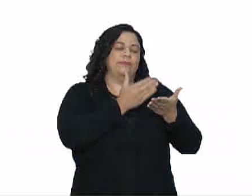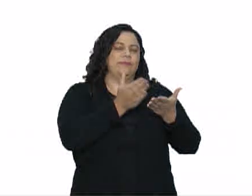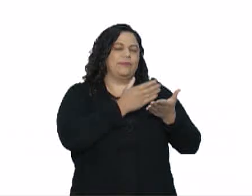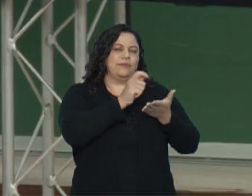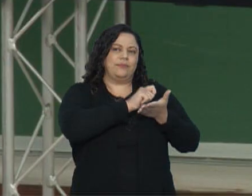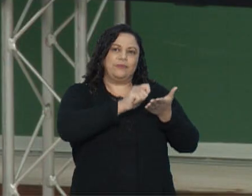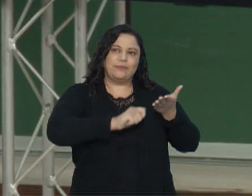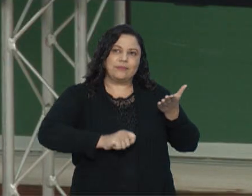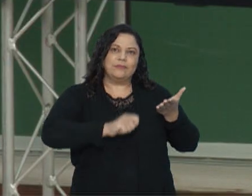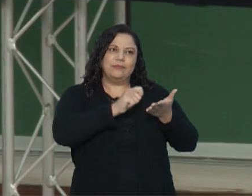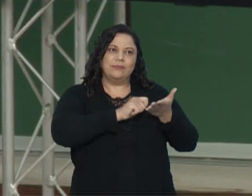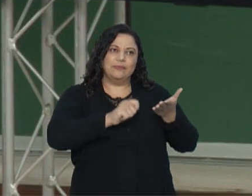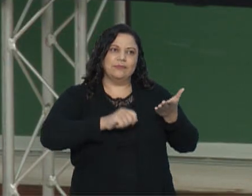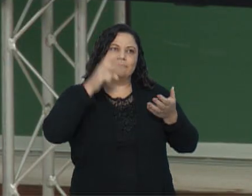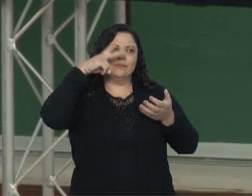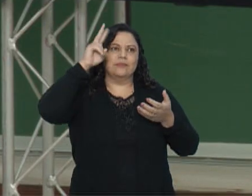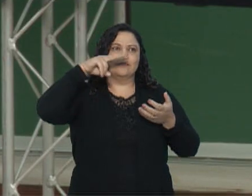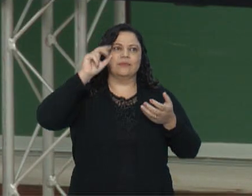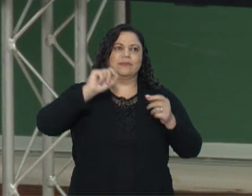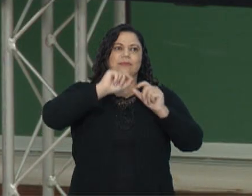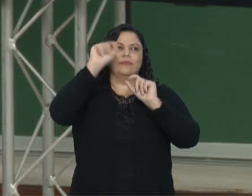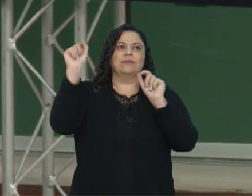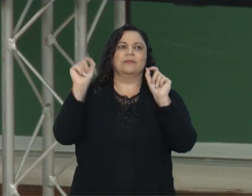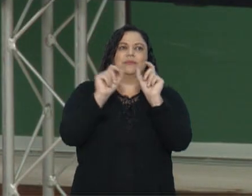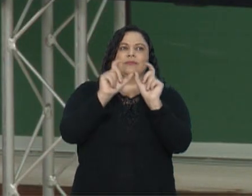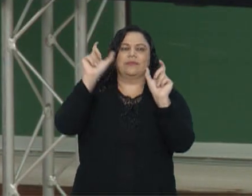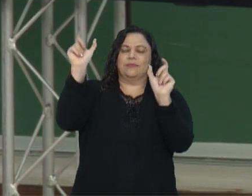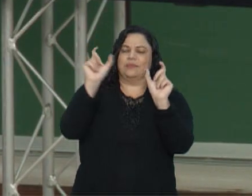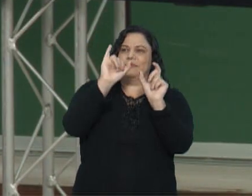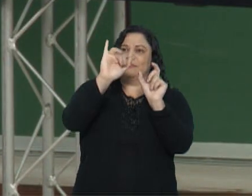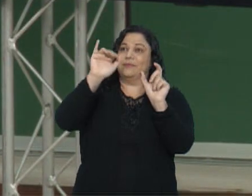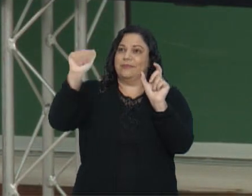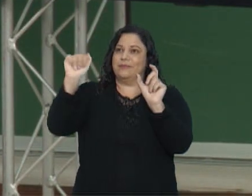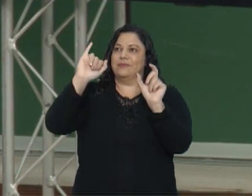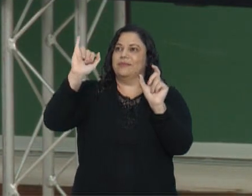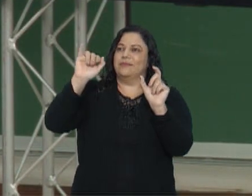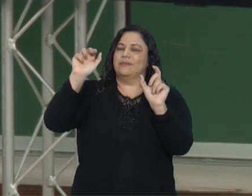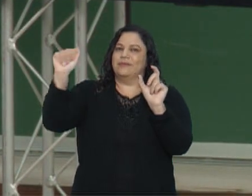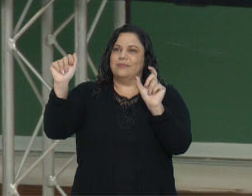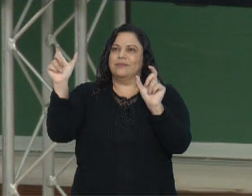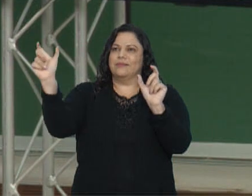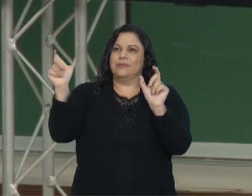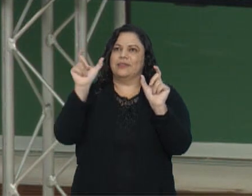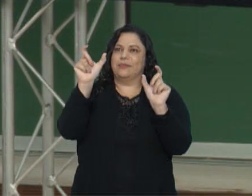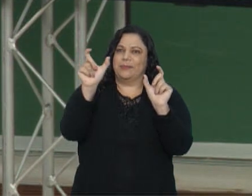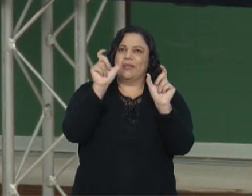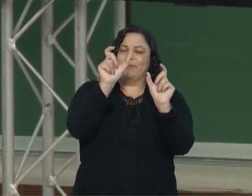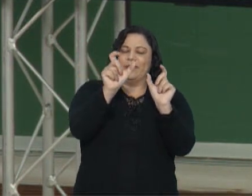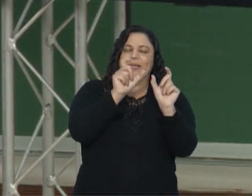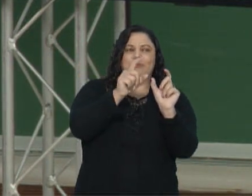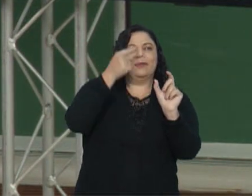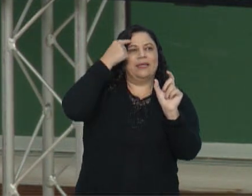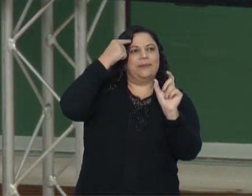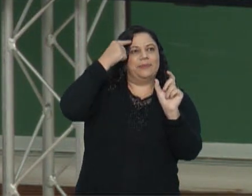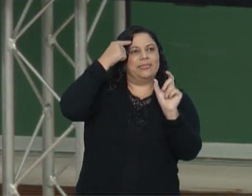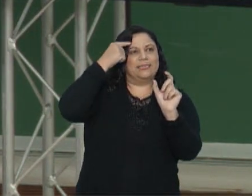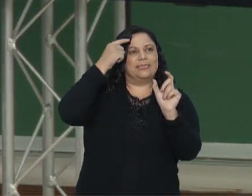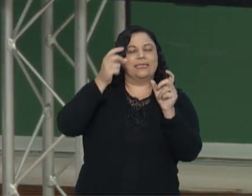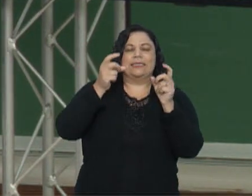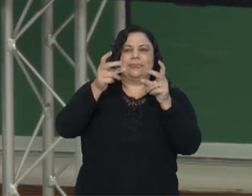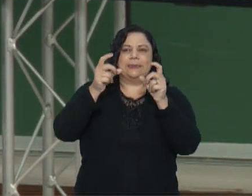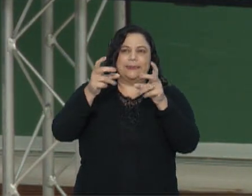Lembram? Condicional, acrescentamos as terminações ia, depois infinitivo. Pensaria, venderia,